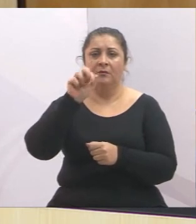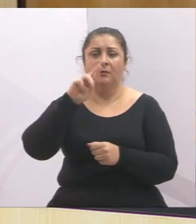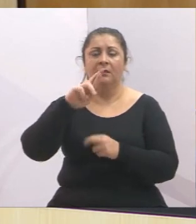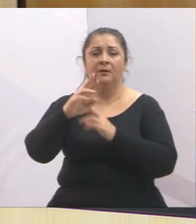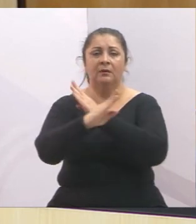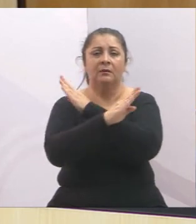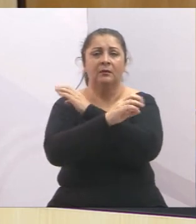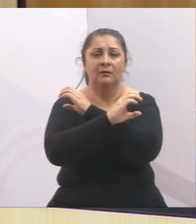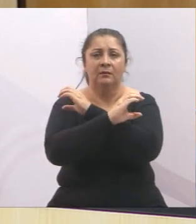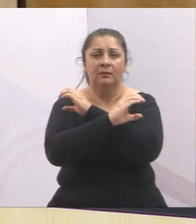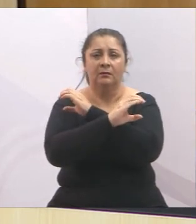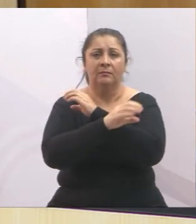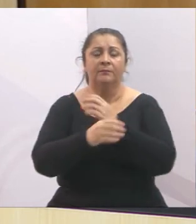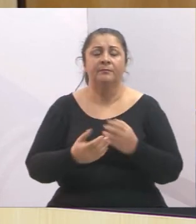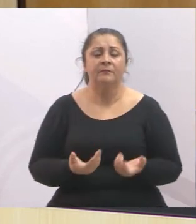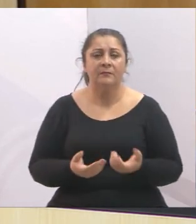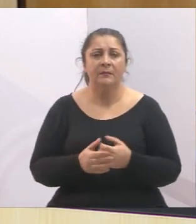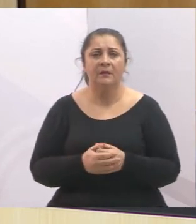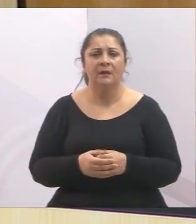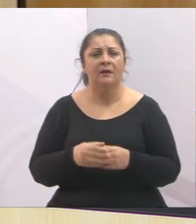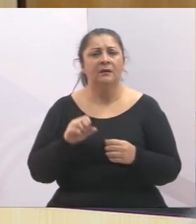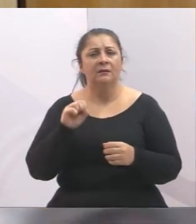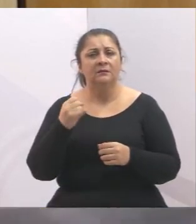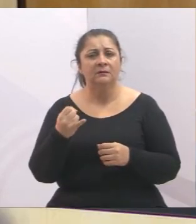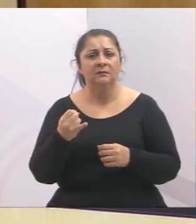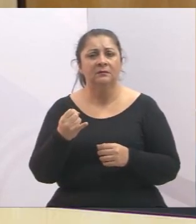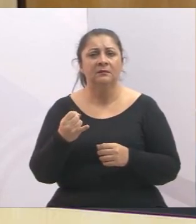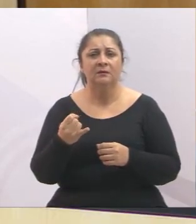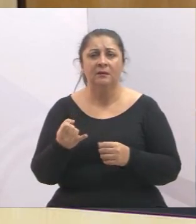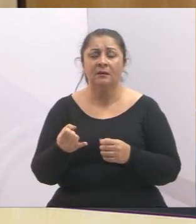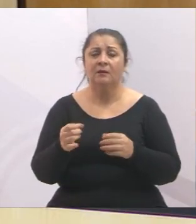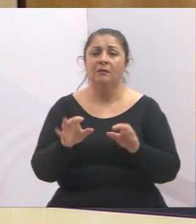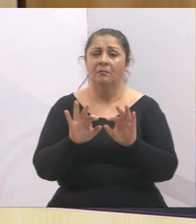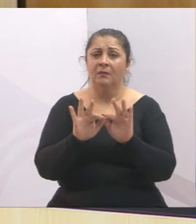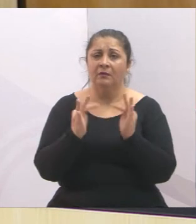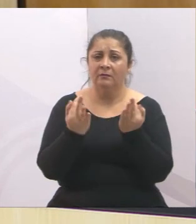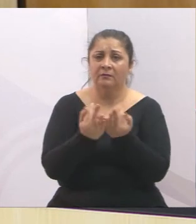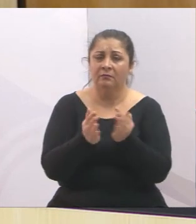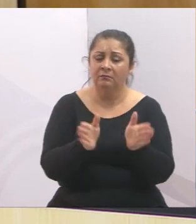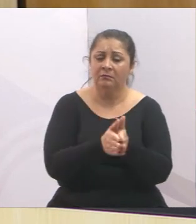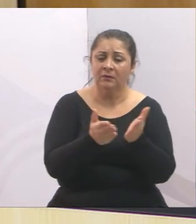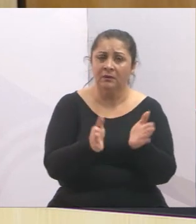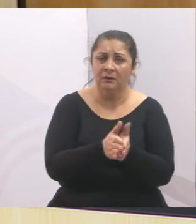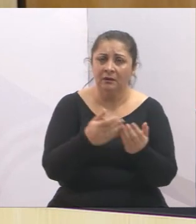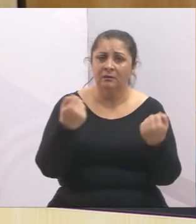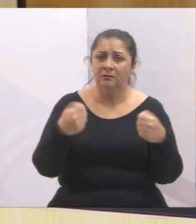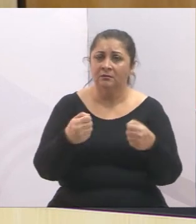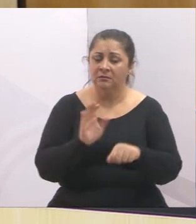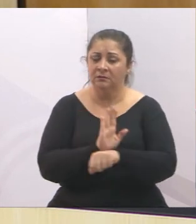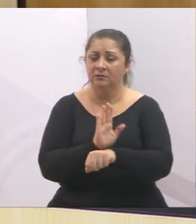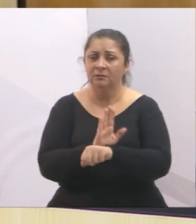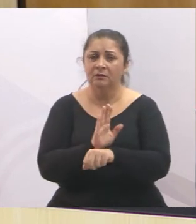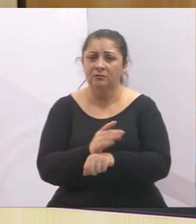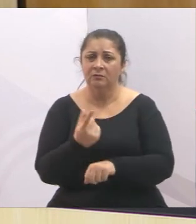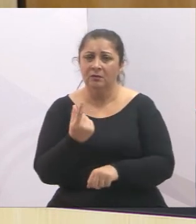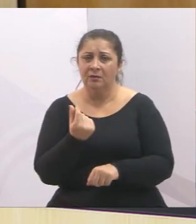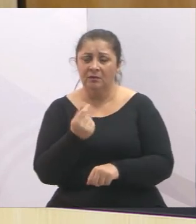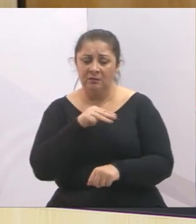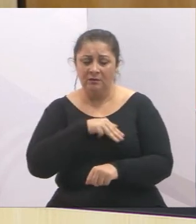Federal, visto se tratar de população inserida no programa de interesse social, renda família no máximo